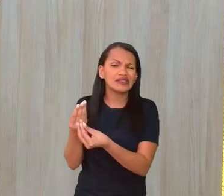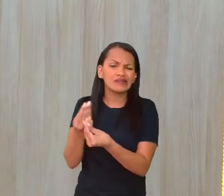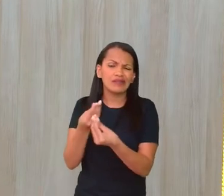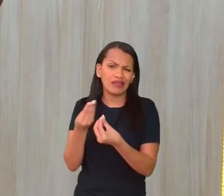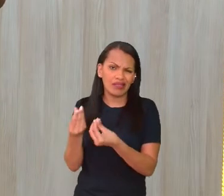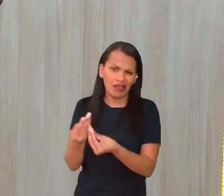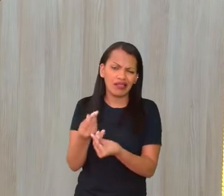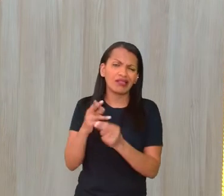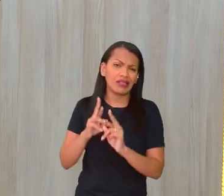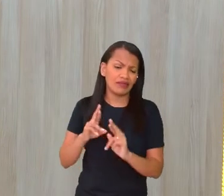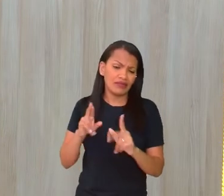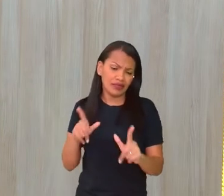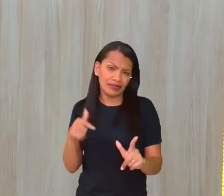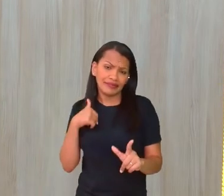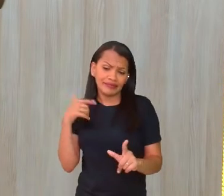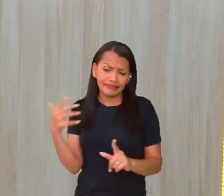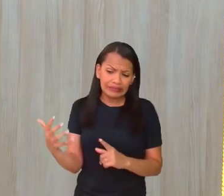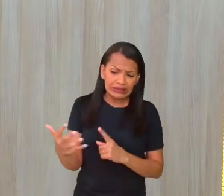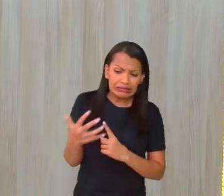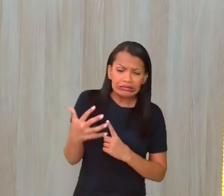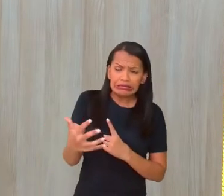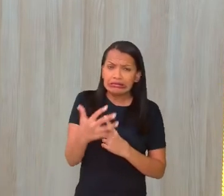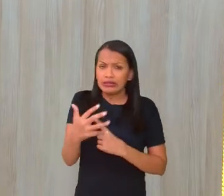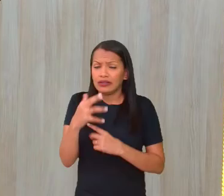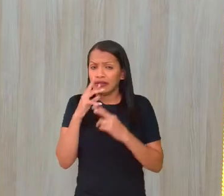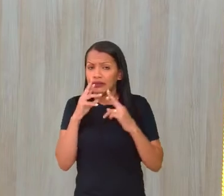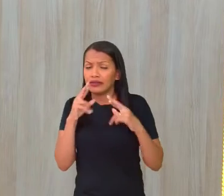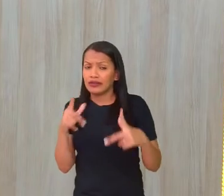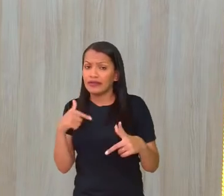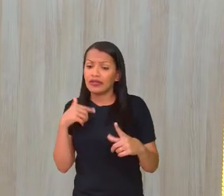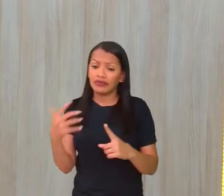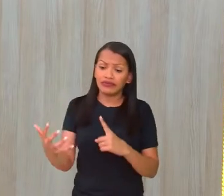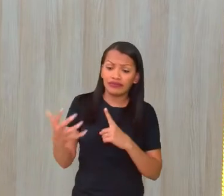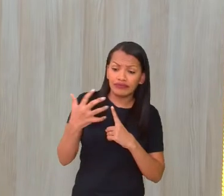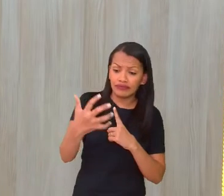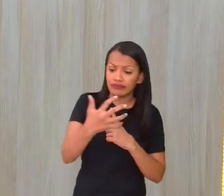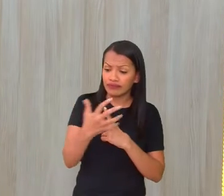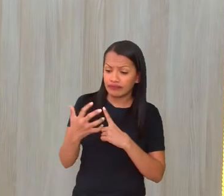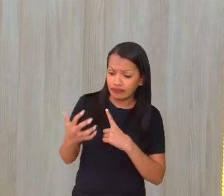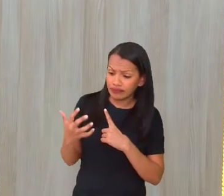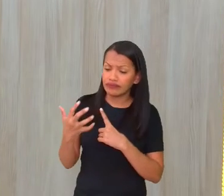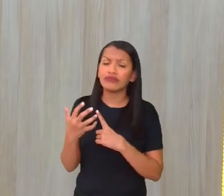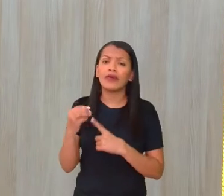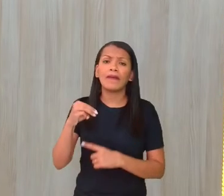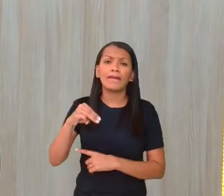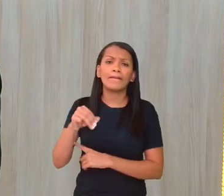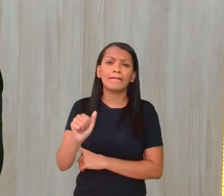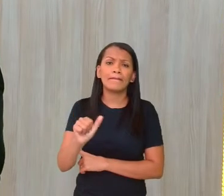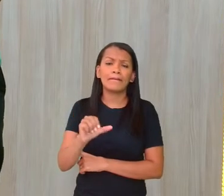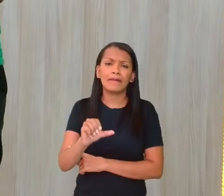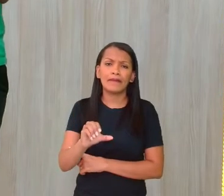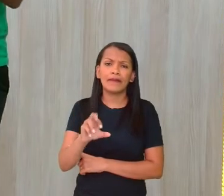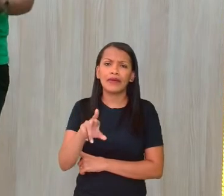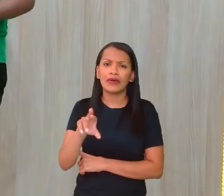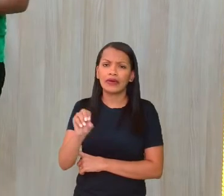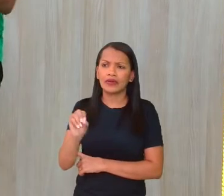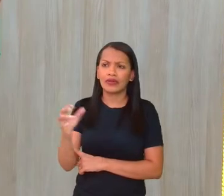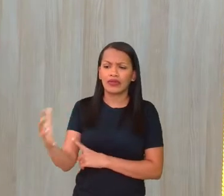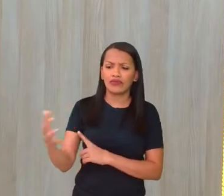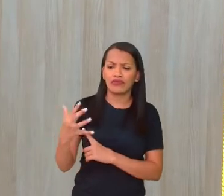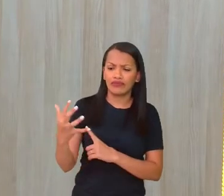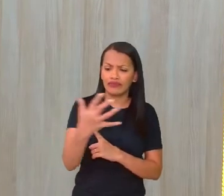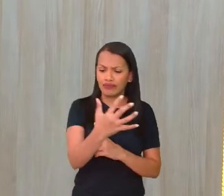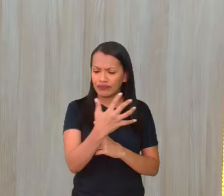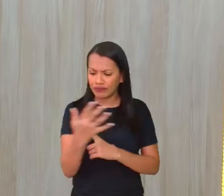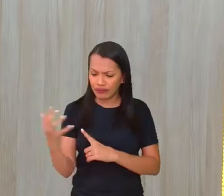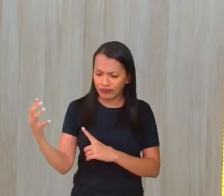diferente, vai estar exposto a impacto diferente e vão receber também influências macro, né, influências globais. Foi isso que ele falou dos ventos